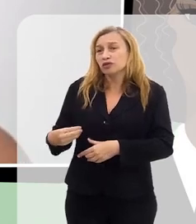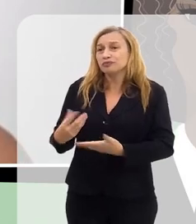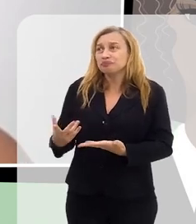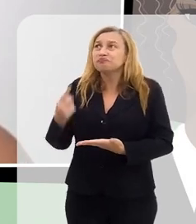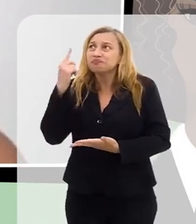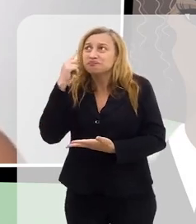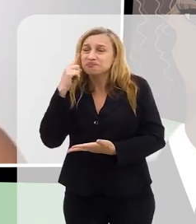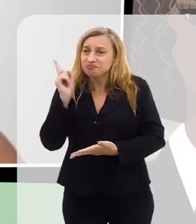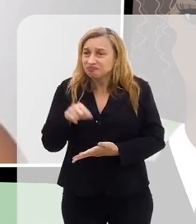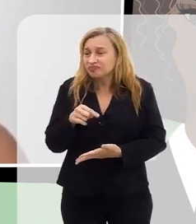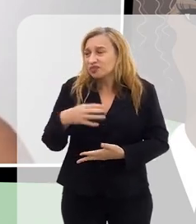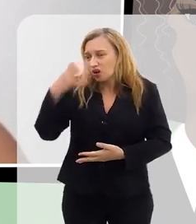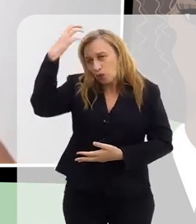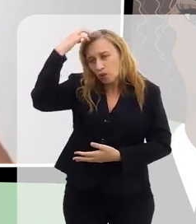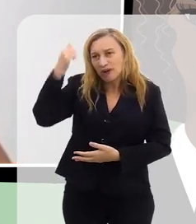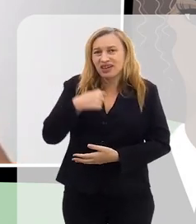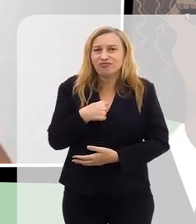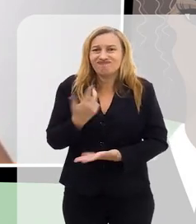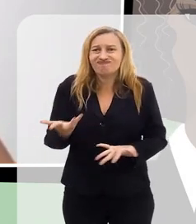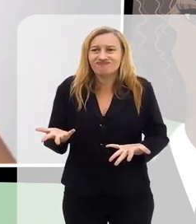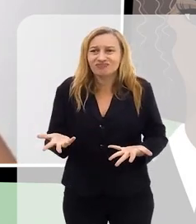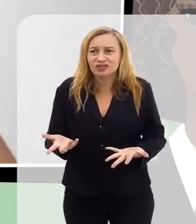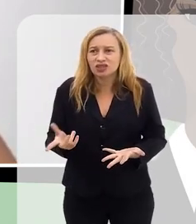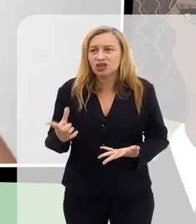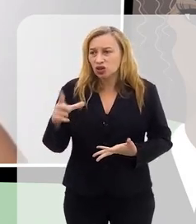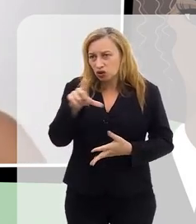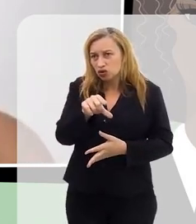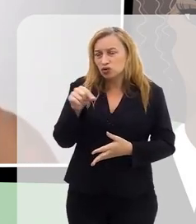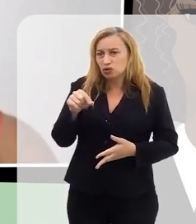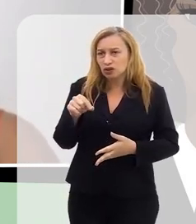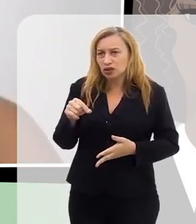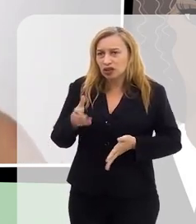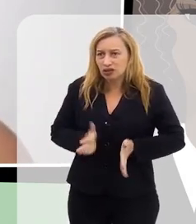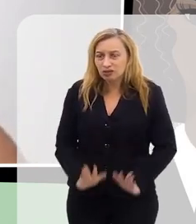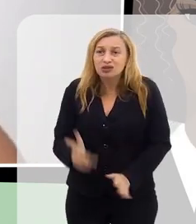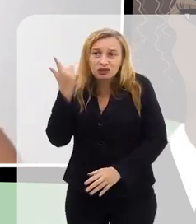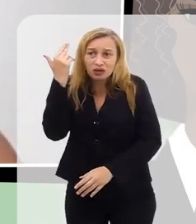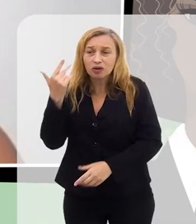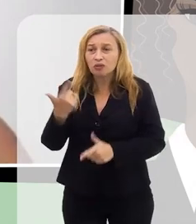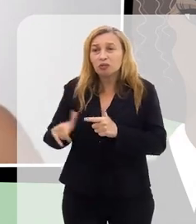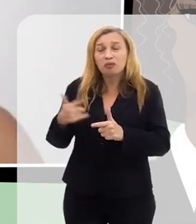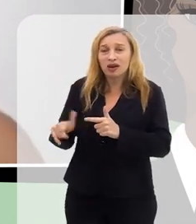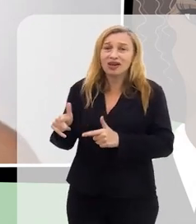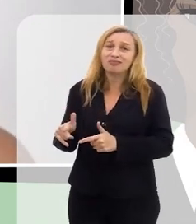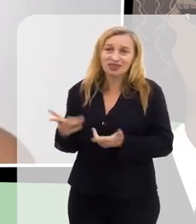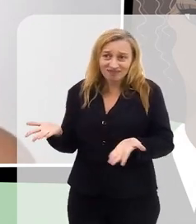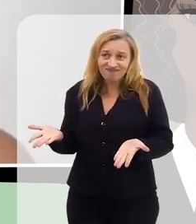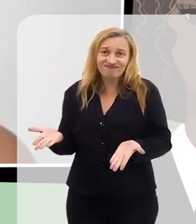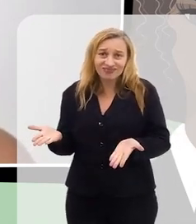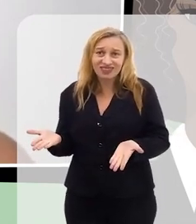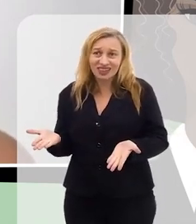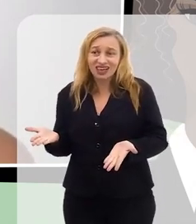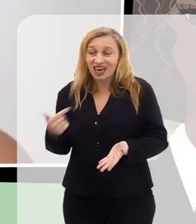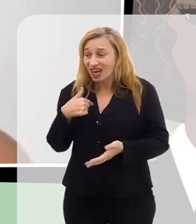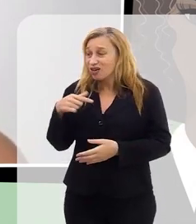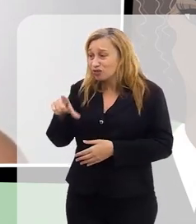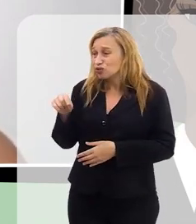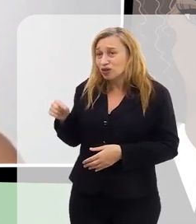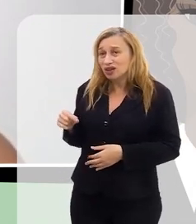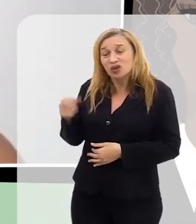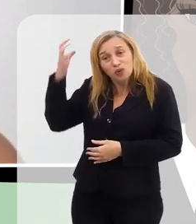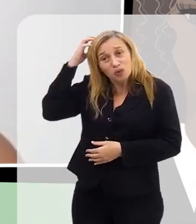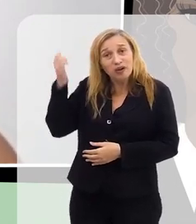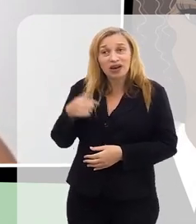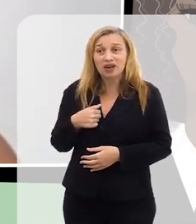a primeira coisa que elas pensam é: a culpa é minha. Eu escolhi um parto normal e o problema foi o parto, foi a via de nascimento do